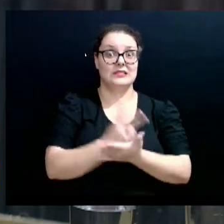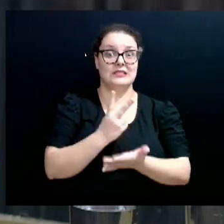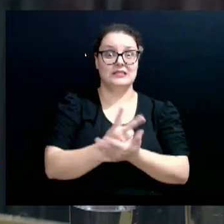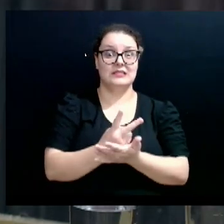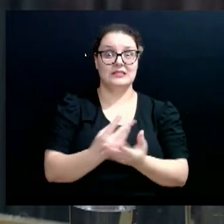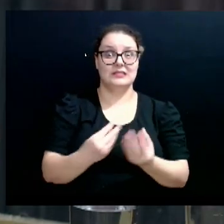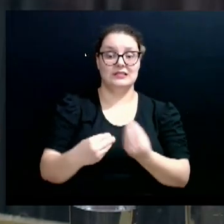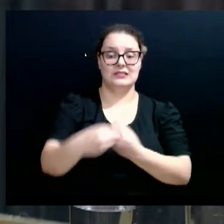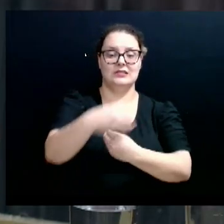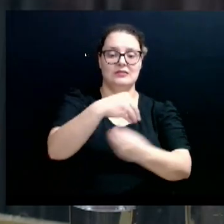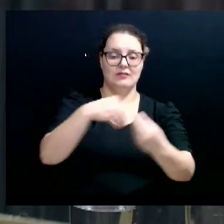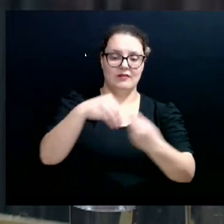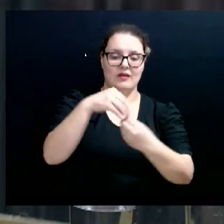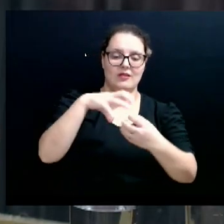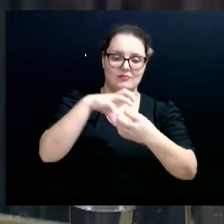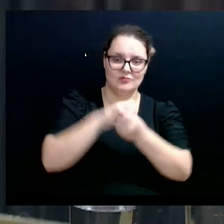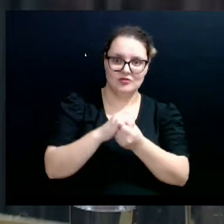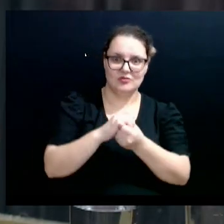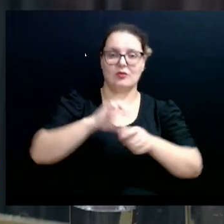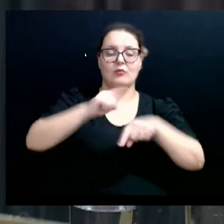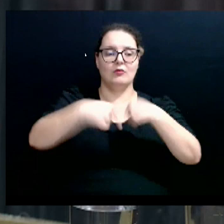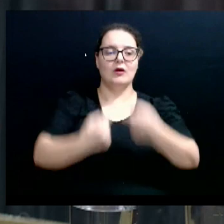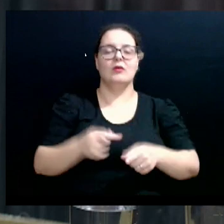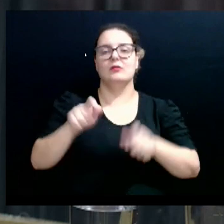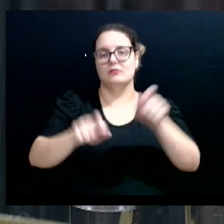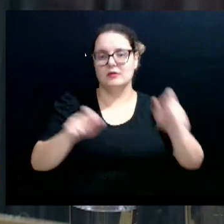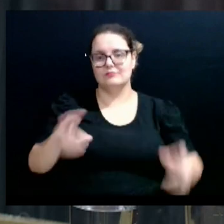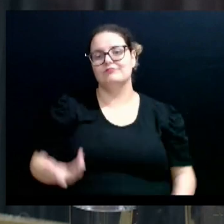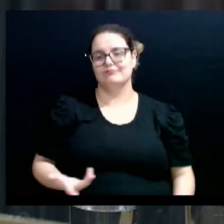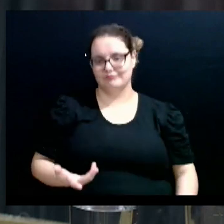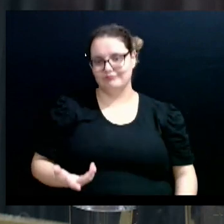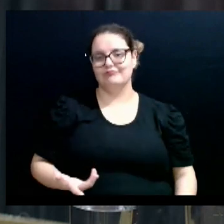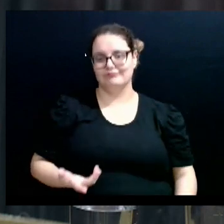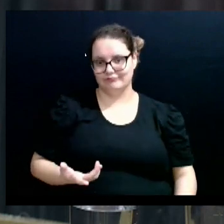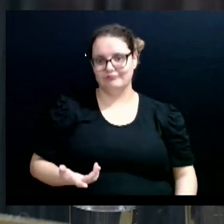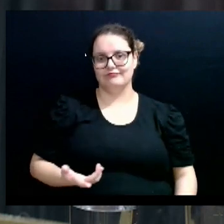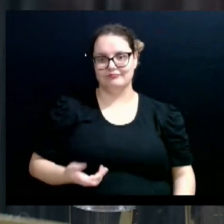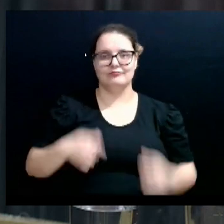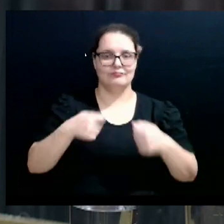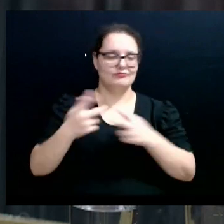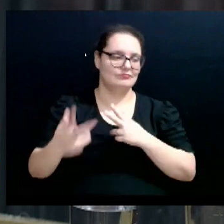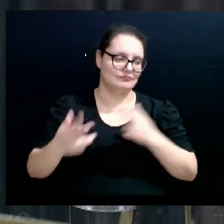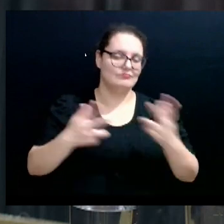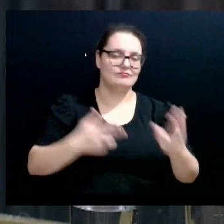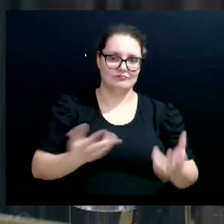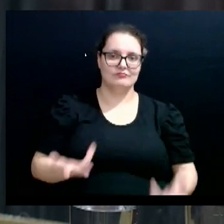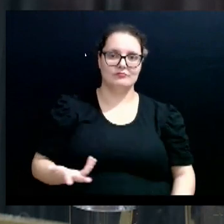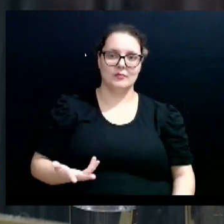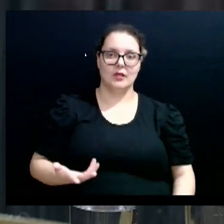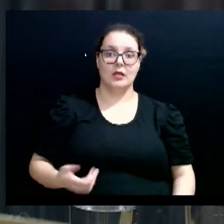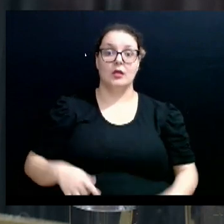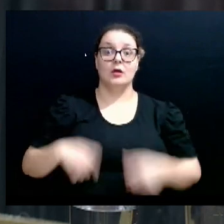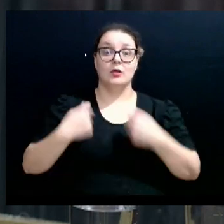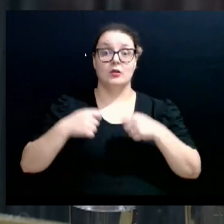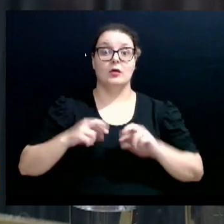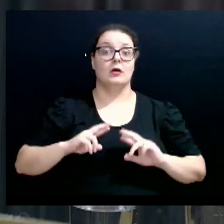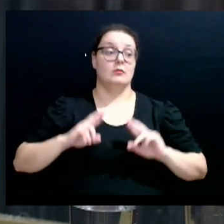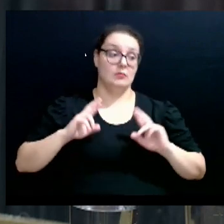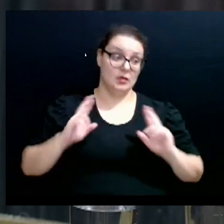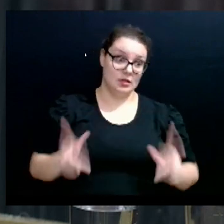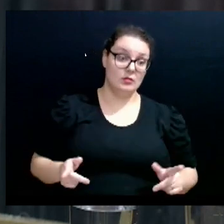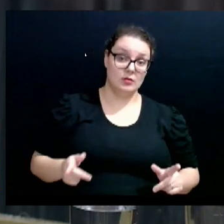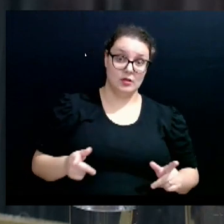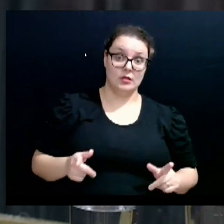fusicionando com uma outra pessoa que vai ter essa mesma necessidade. Então ele precisa diferenciar, se